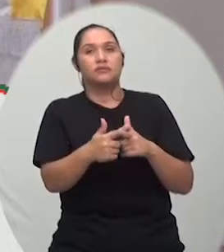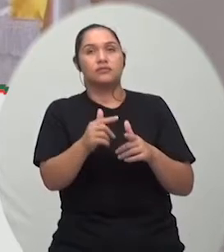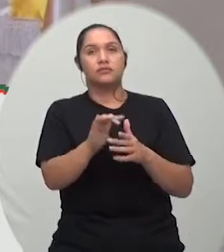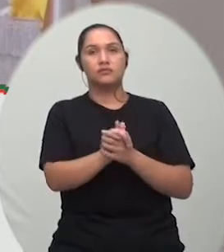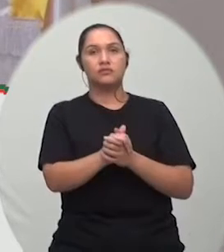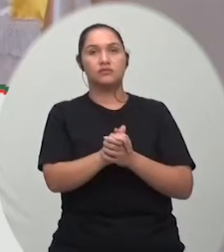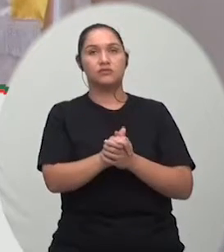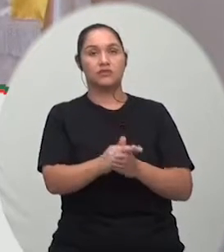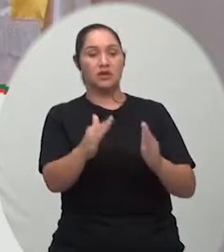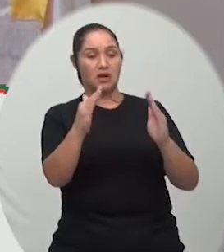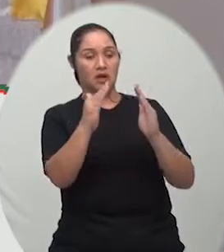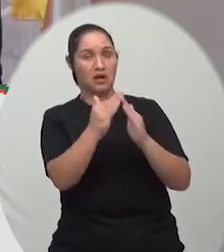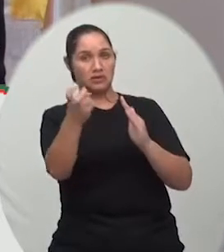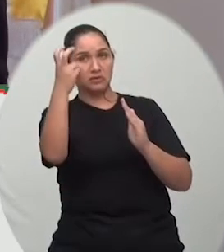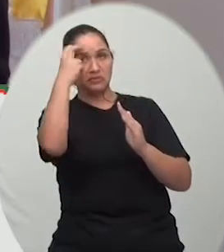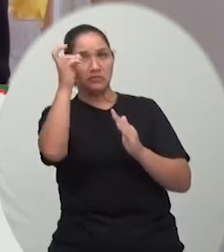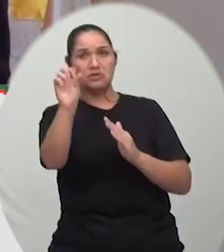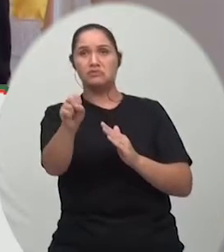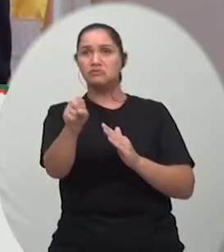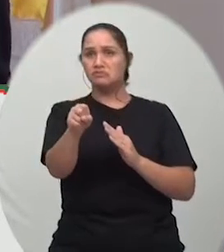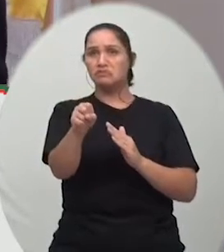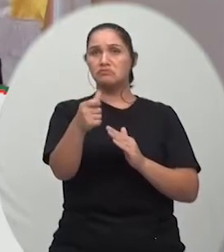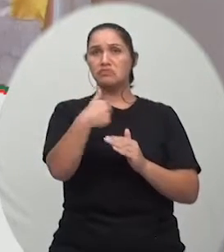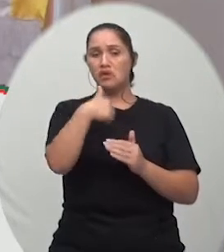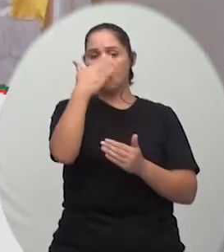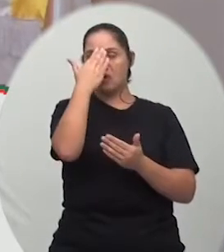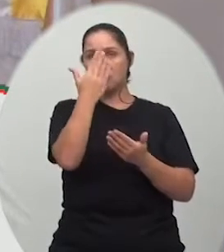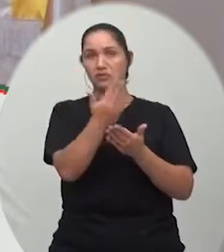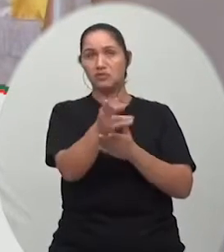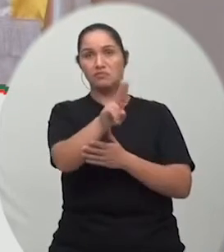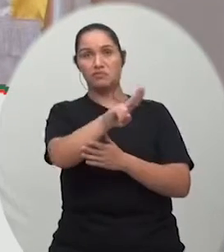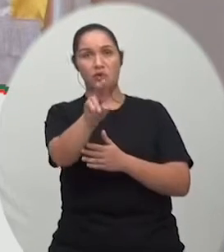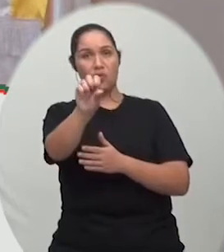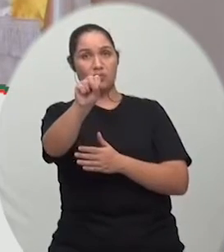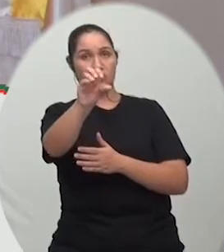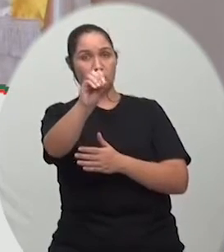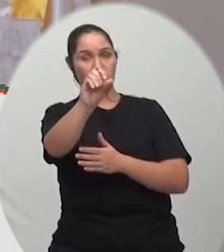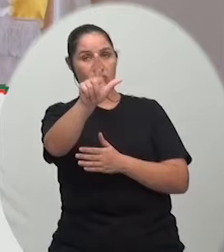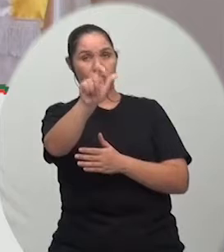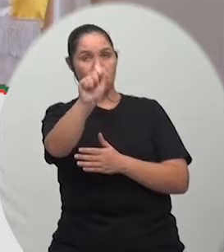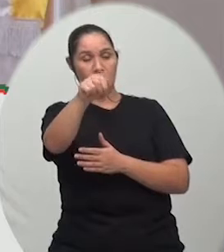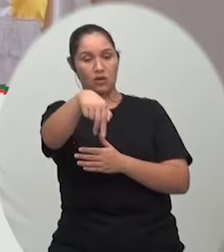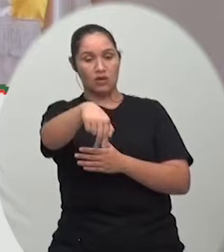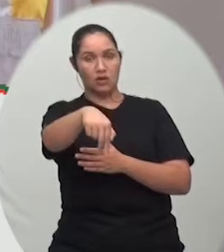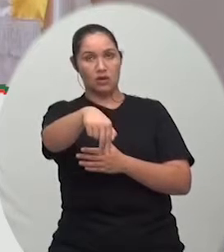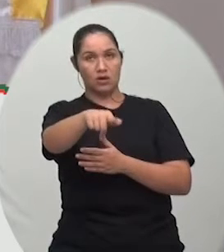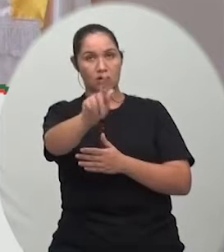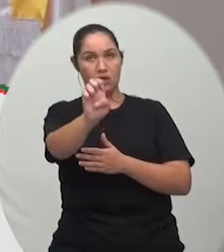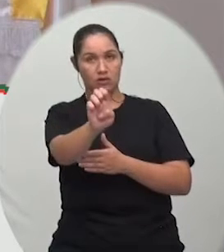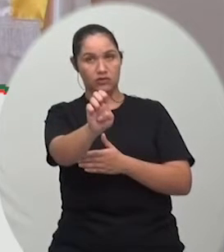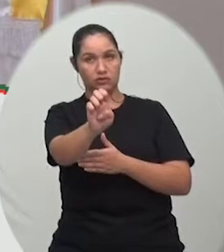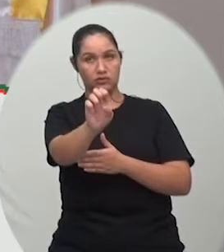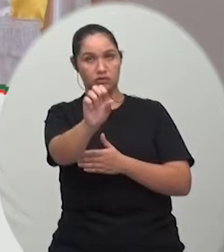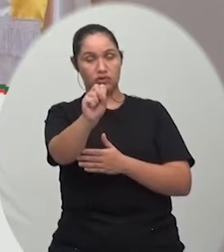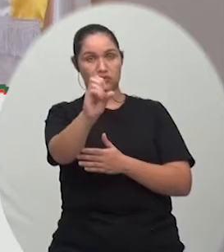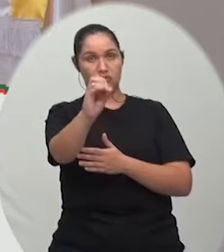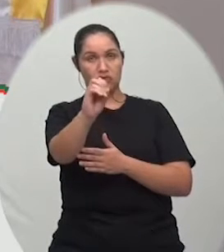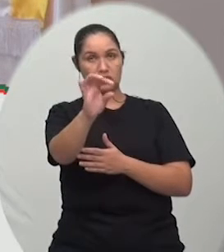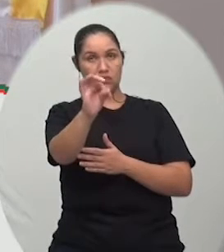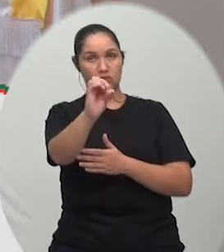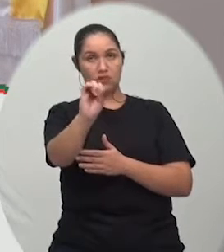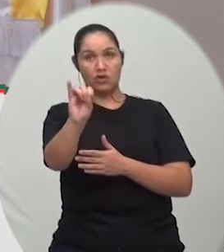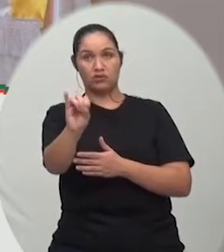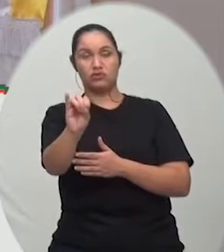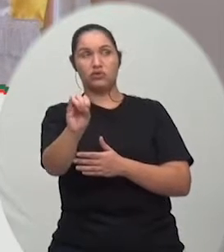a casa da cultura. Casa da Cultura Solange Scott. Que hoje não existe mais também.